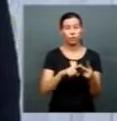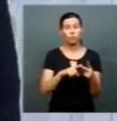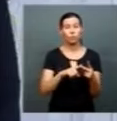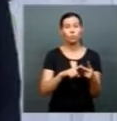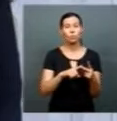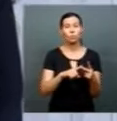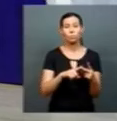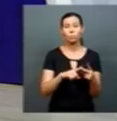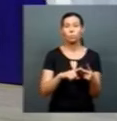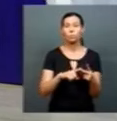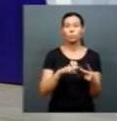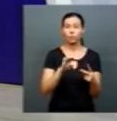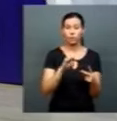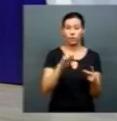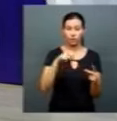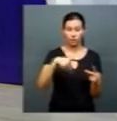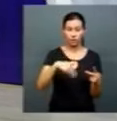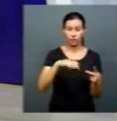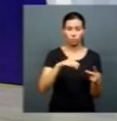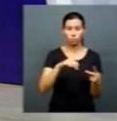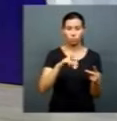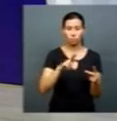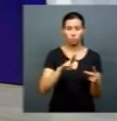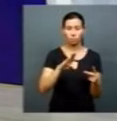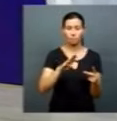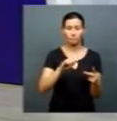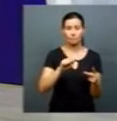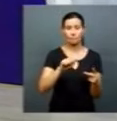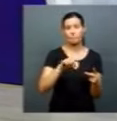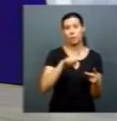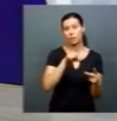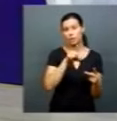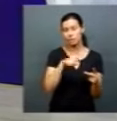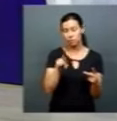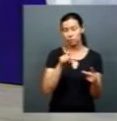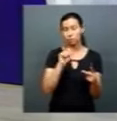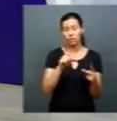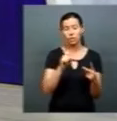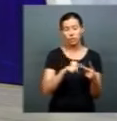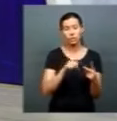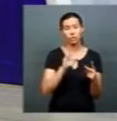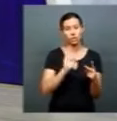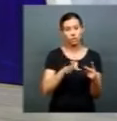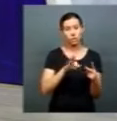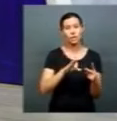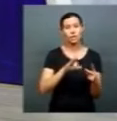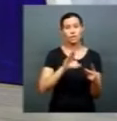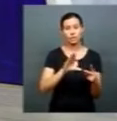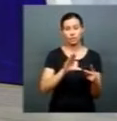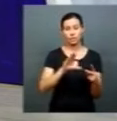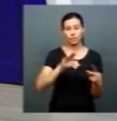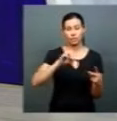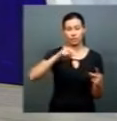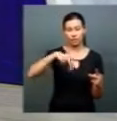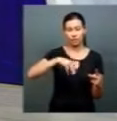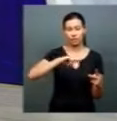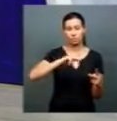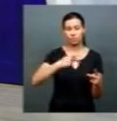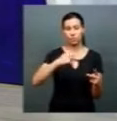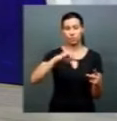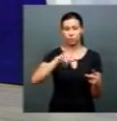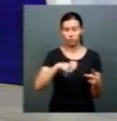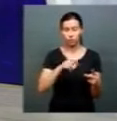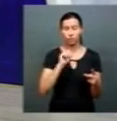uma empresa formalizada com o CNPJ, e aí o foco dele vai ser no desenvolvimento do produto e na inserção do produto